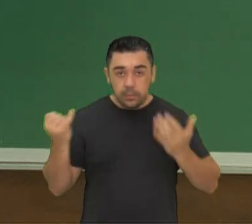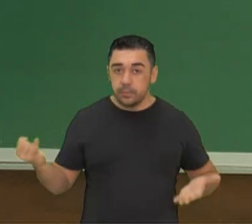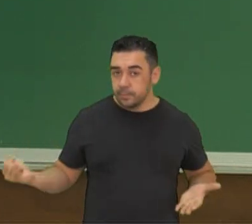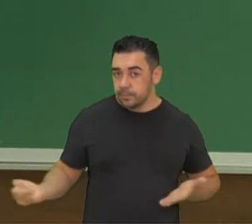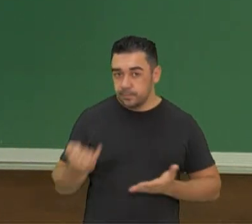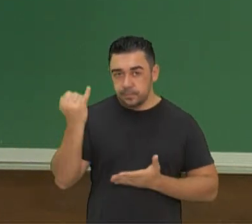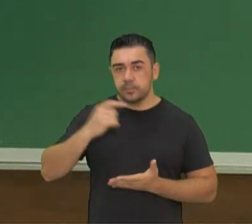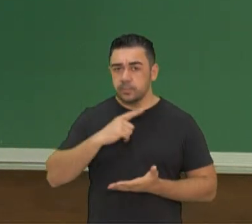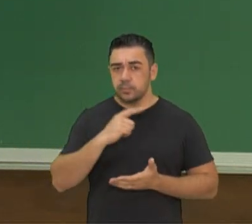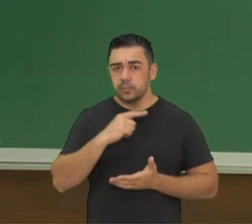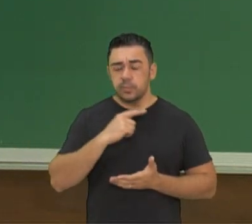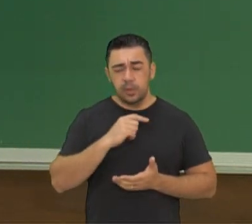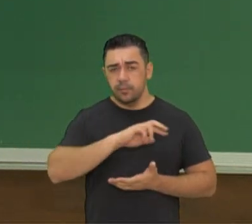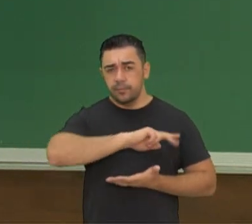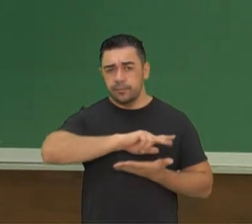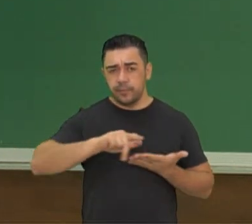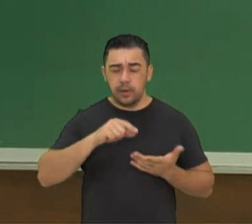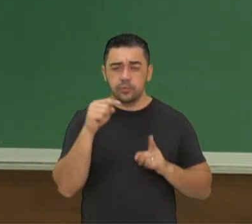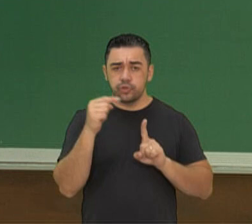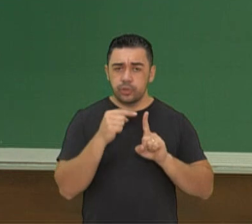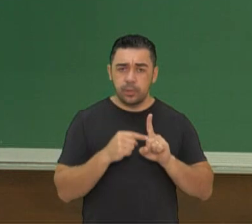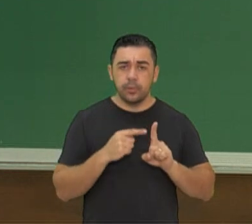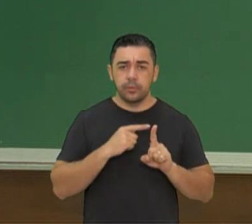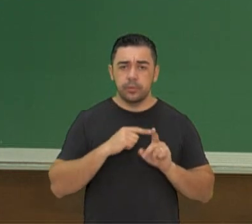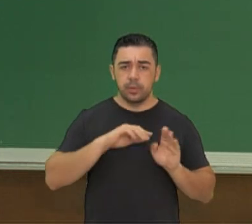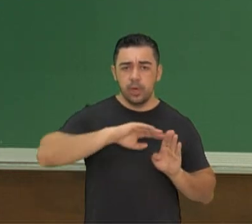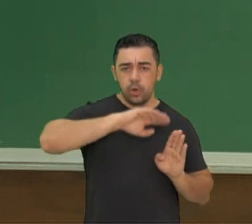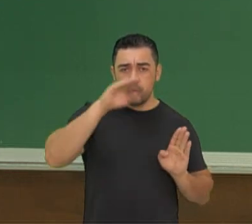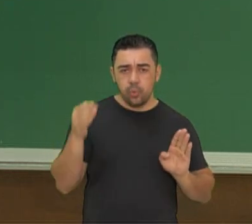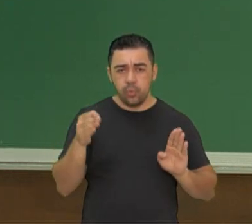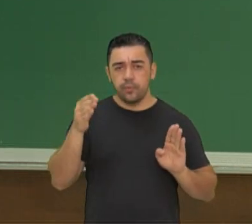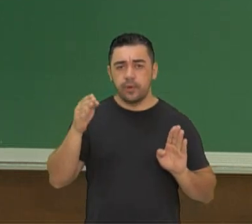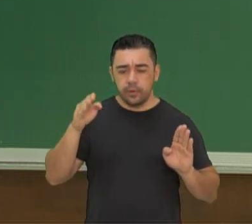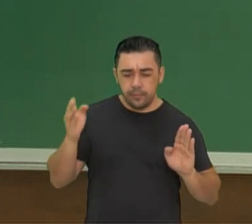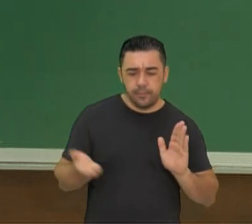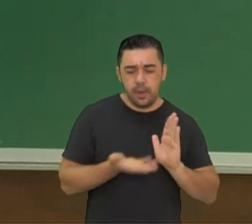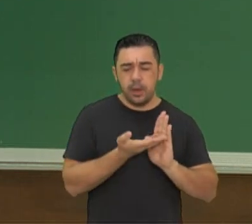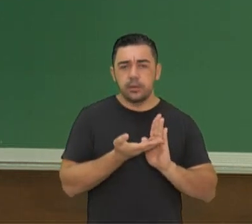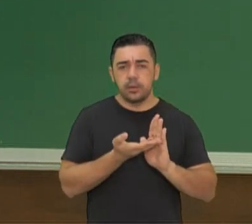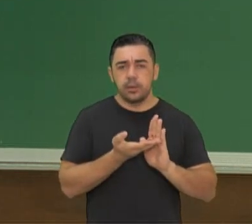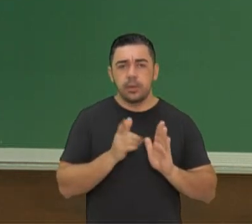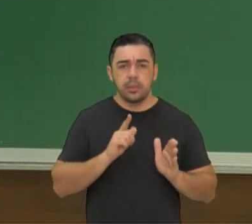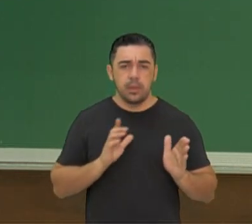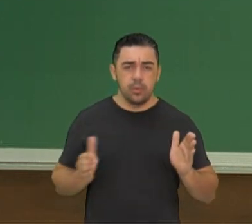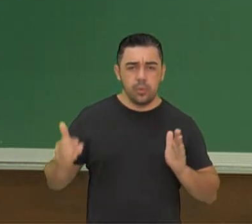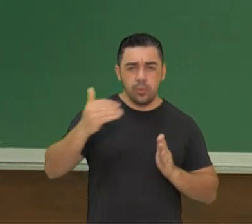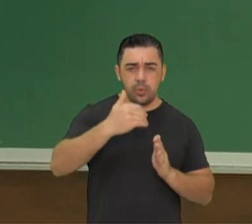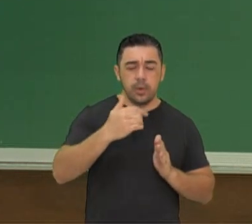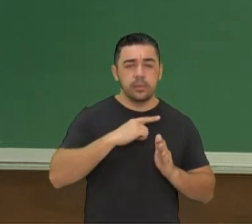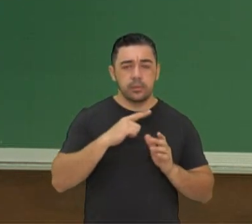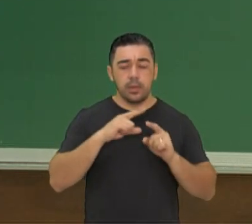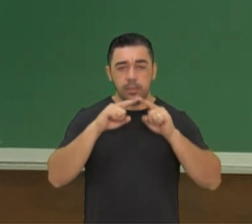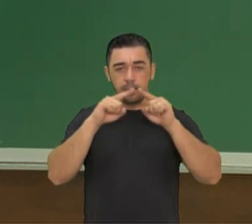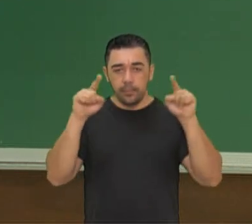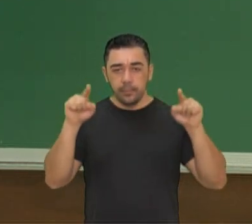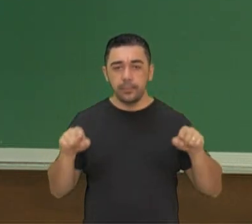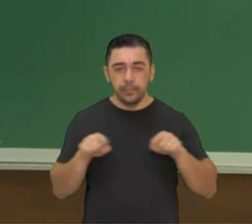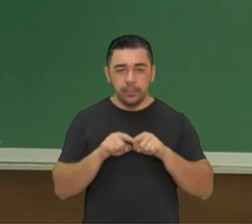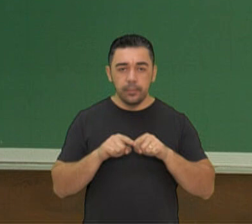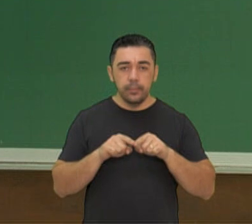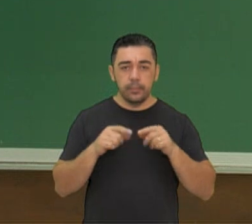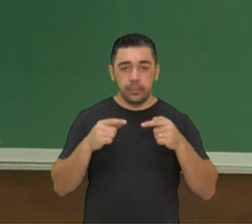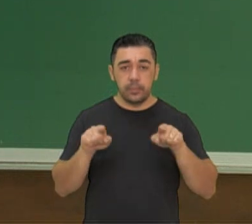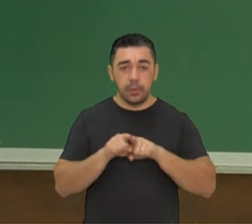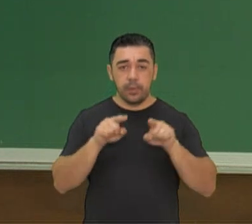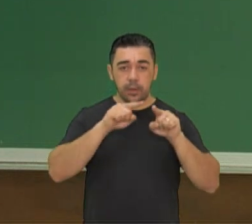temos vários tipos de figura plana. Nós temos curva aberta, curva fechada. Né? Nós temos os polígonos, ou as poligonais abertas,